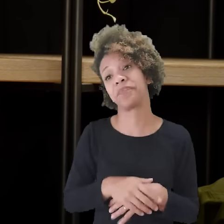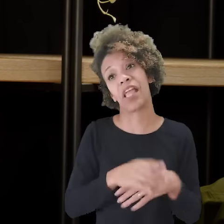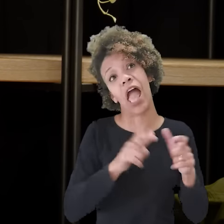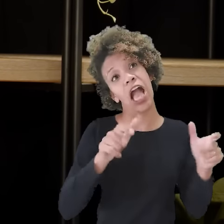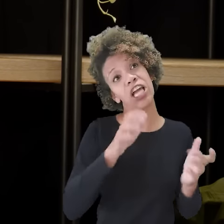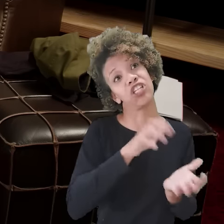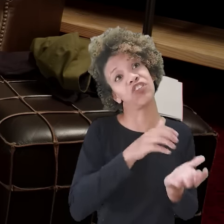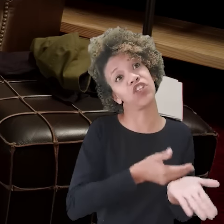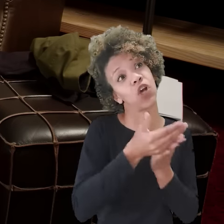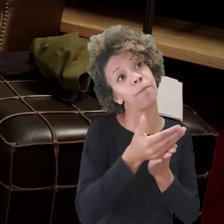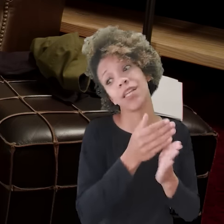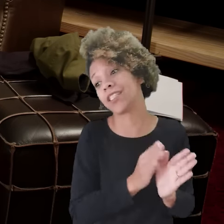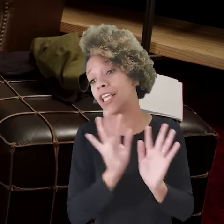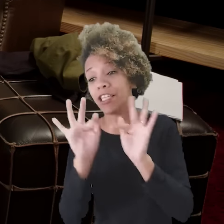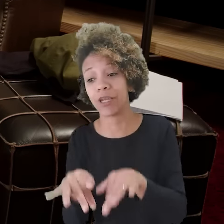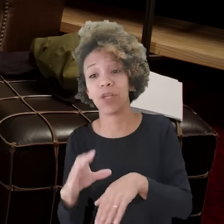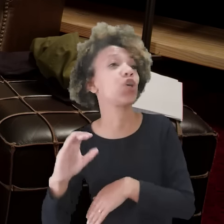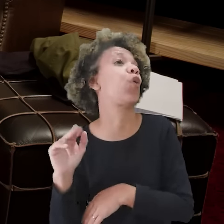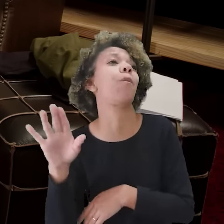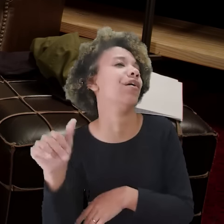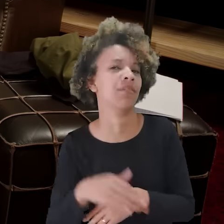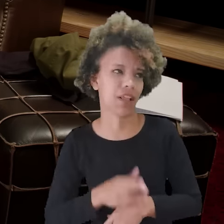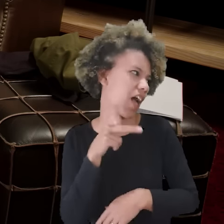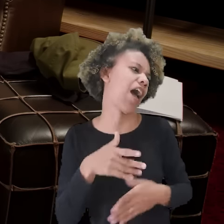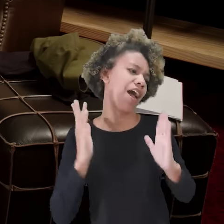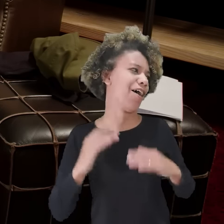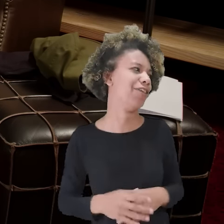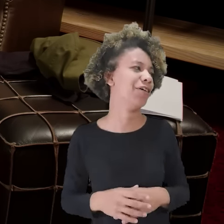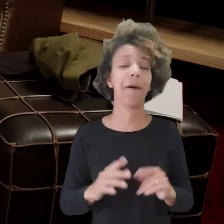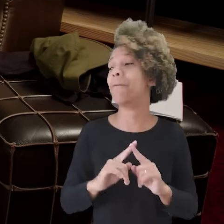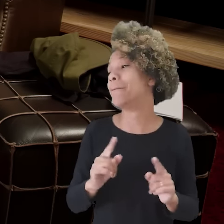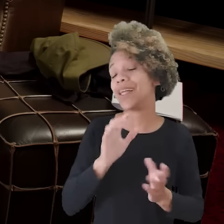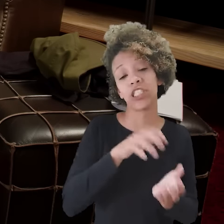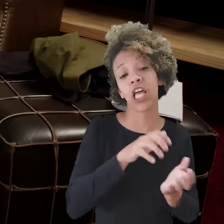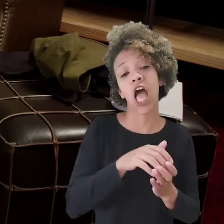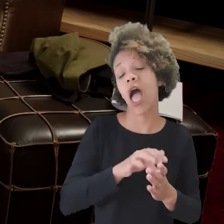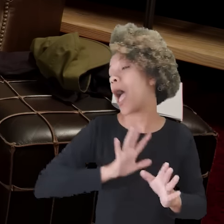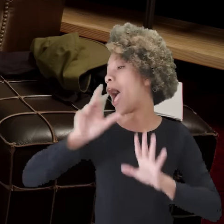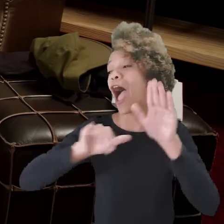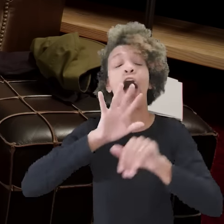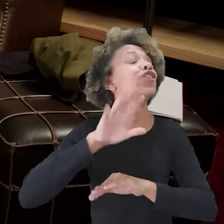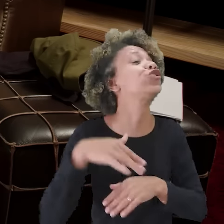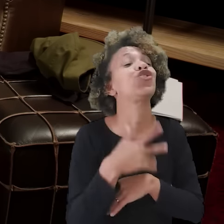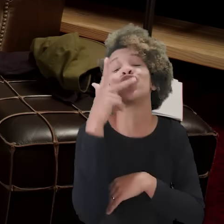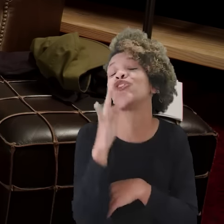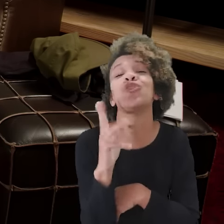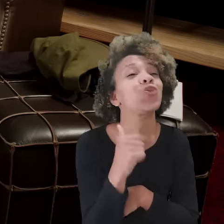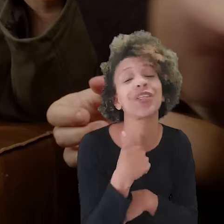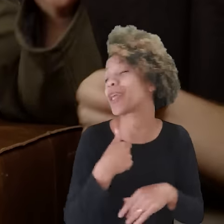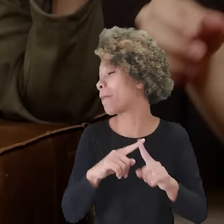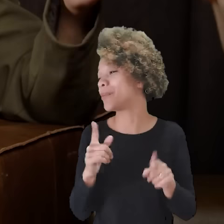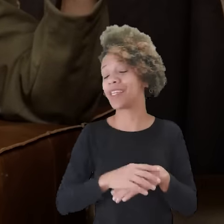grande recife começa no Recife tem em Cuba a grande recife um abraço a tudo que a gente acha bonito é isso a